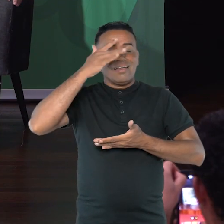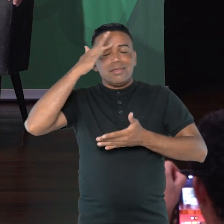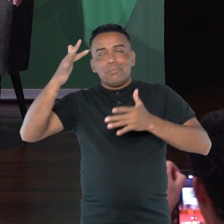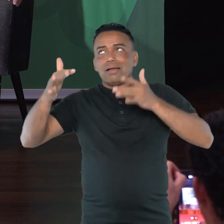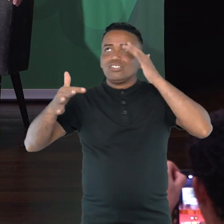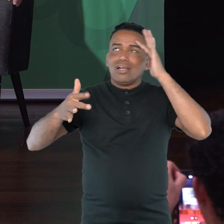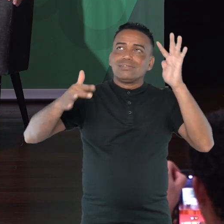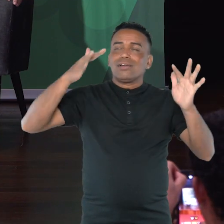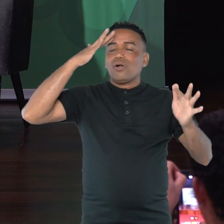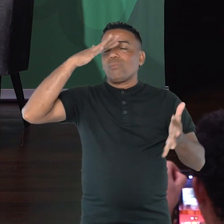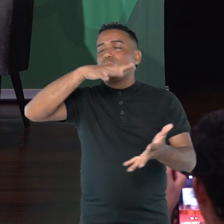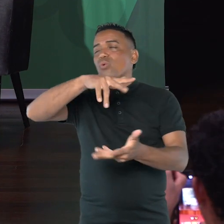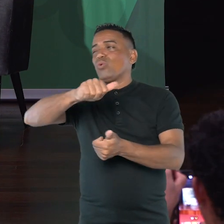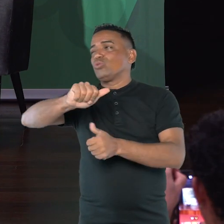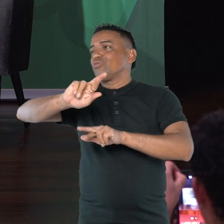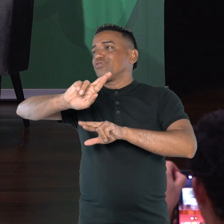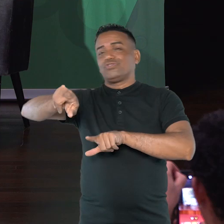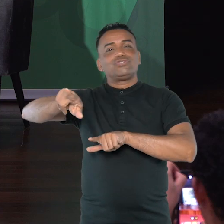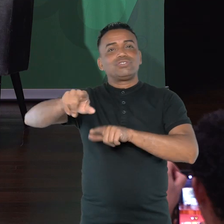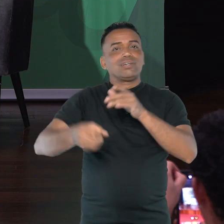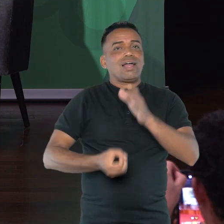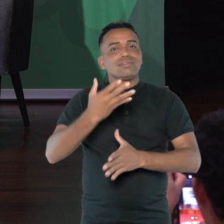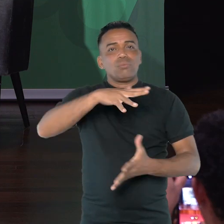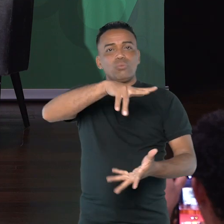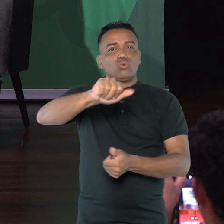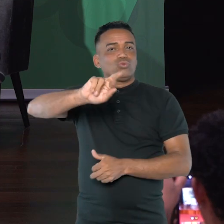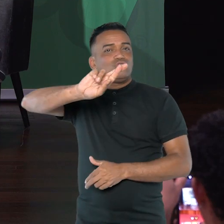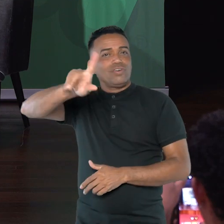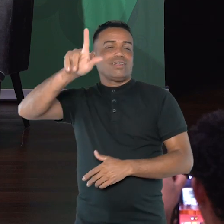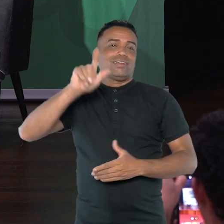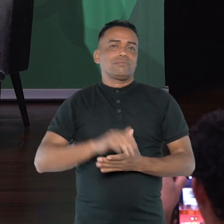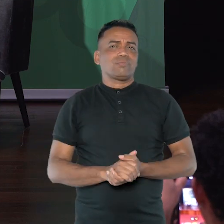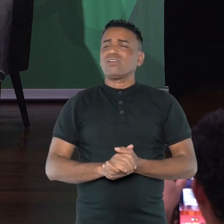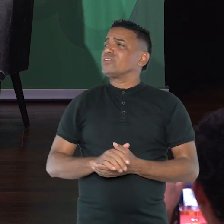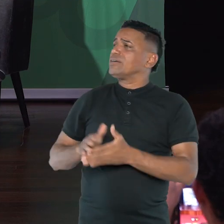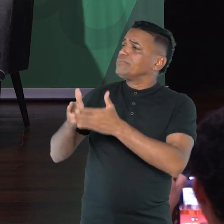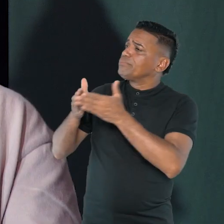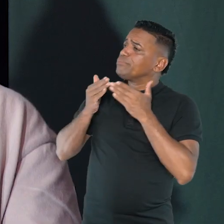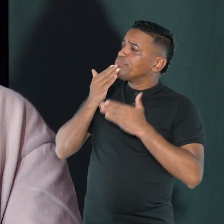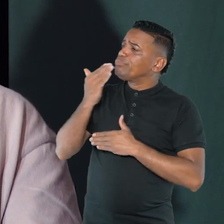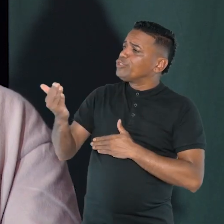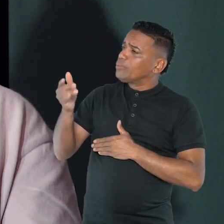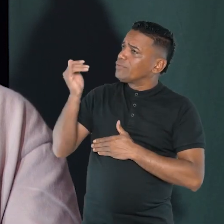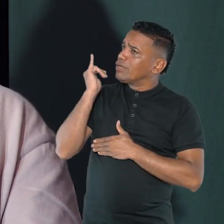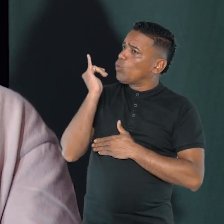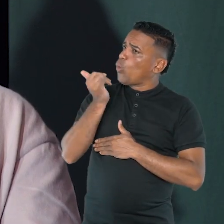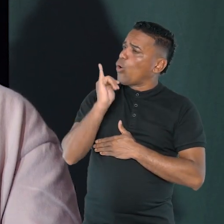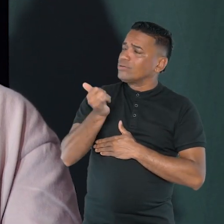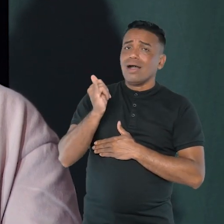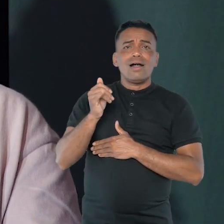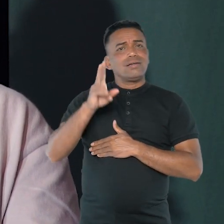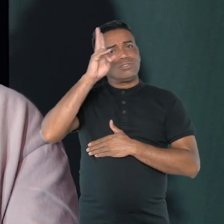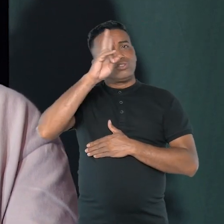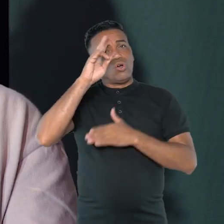imaginação de um outro mundo, a invenção de um outro mundo. Eu queria voltar um pouquinho e te pedir para você contar a história da